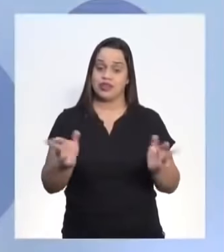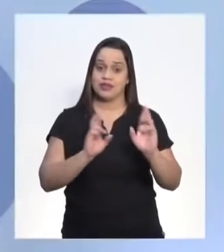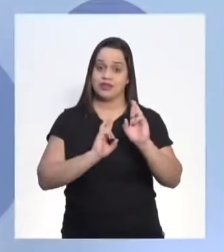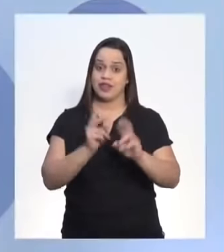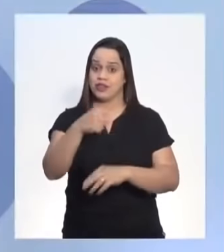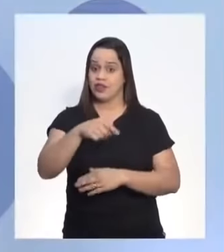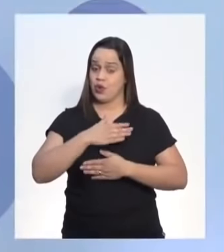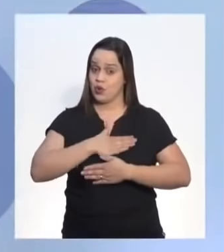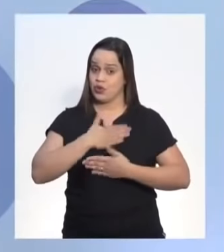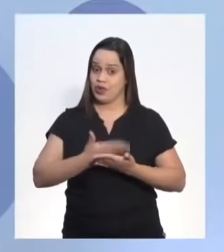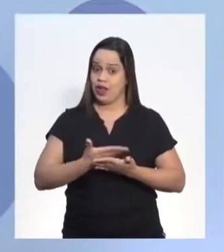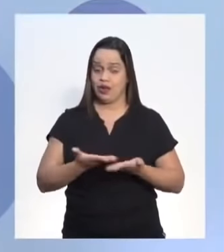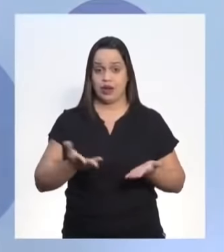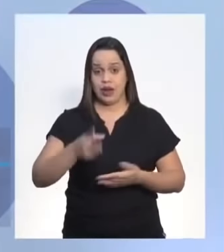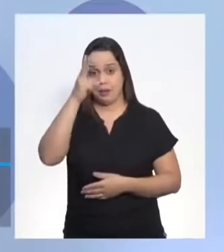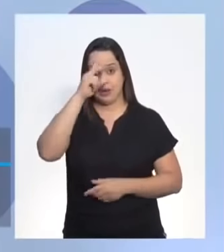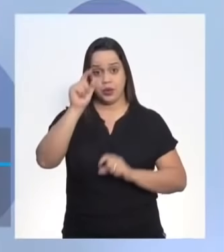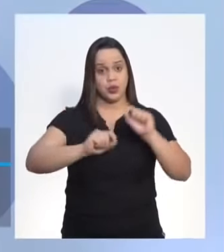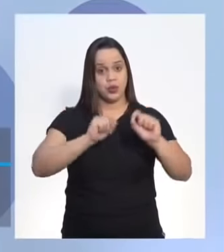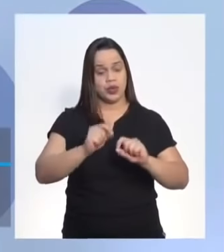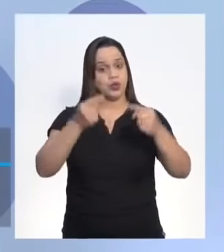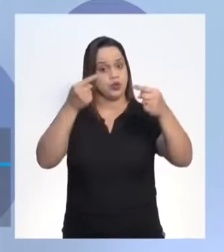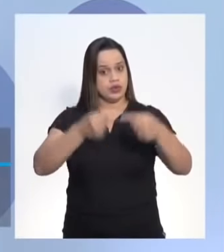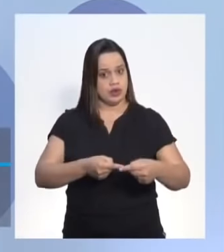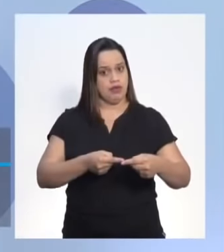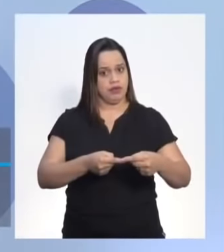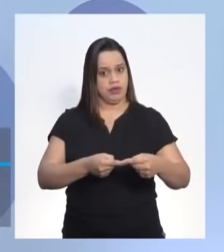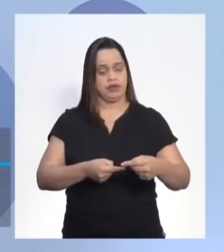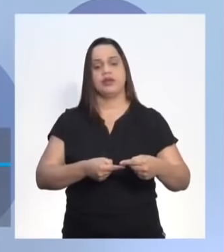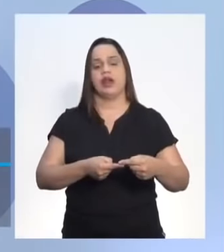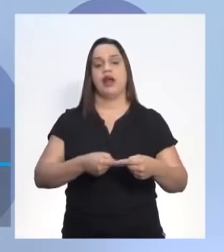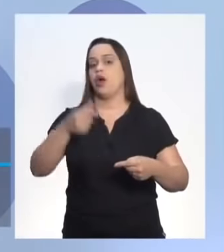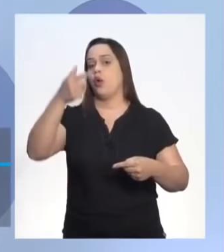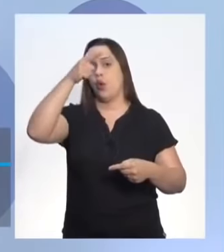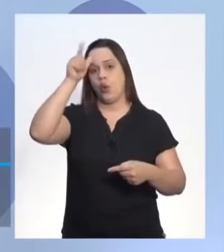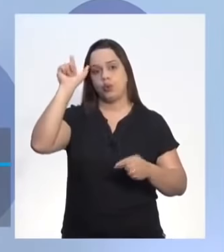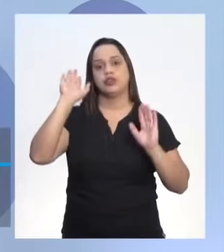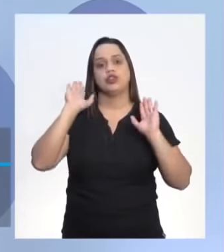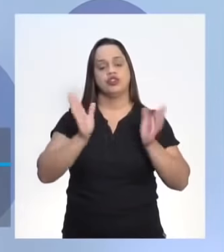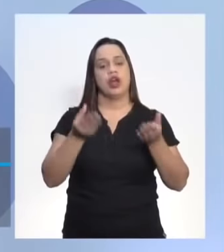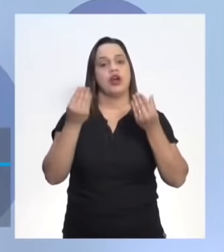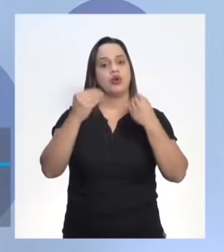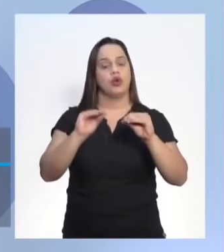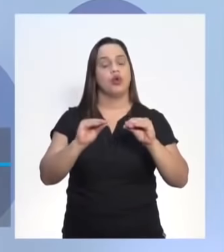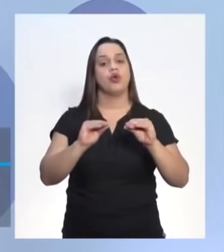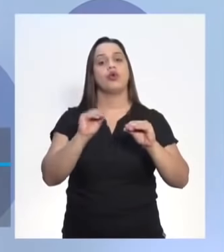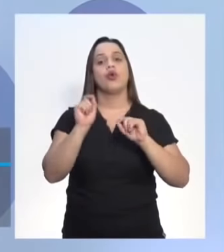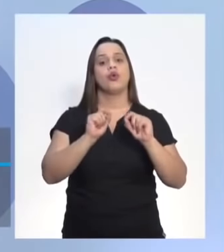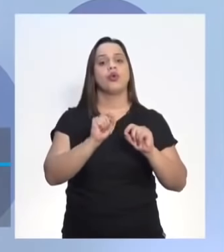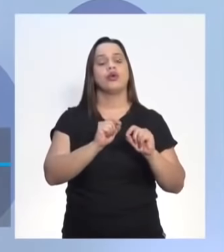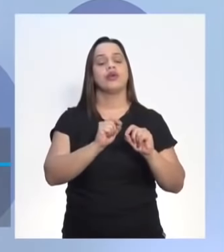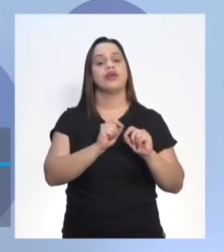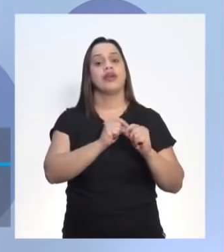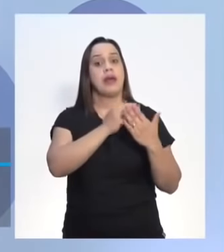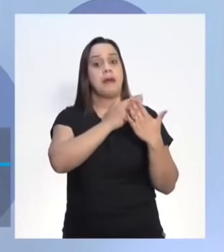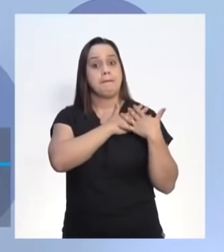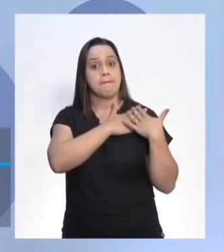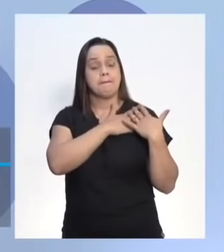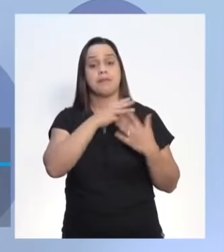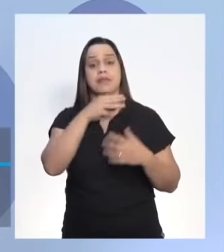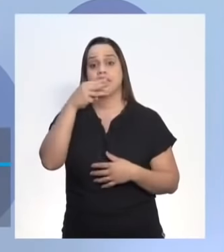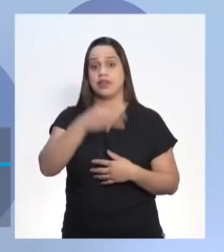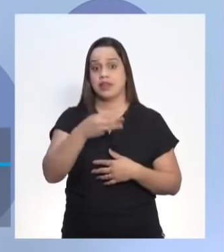tenham gostado. Lembrando lá do desafio, de novo. Ontem nós colocamos lá a missão 3 para vocês fazerem